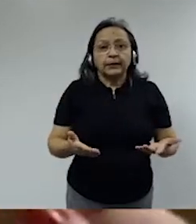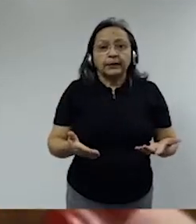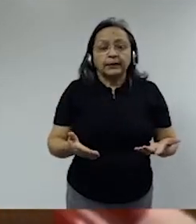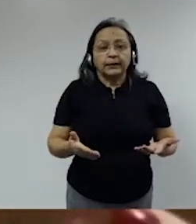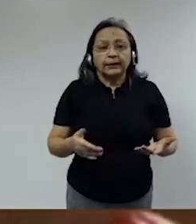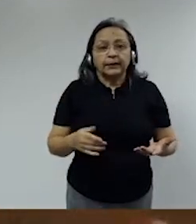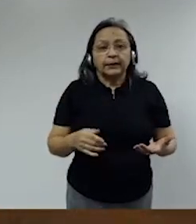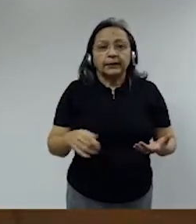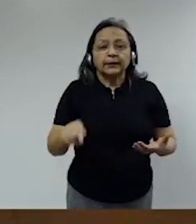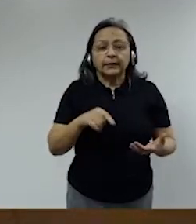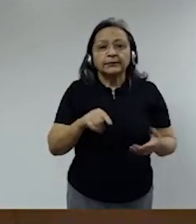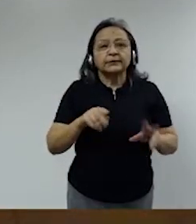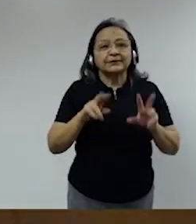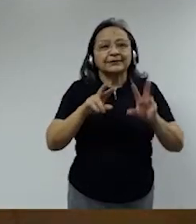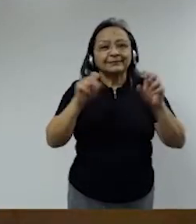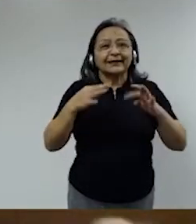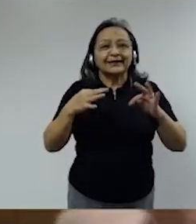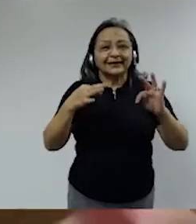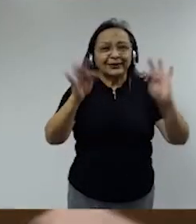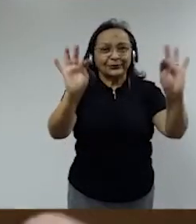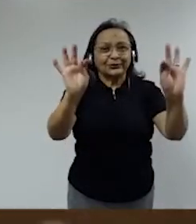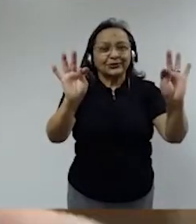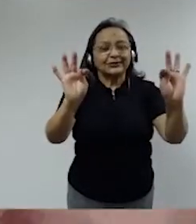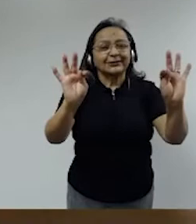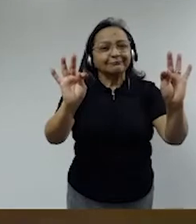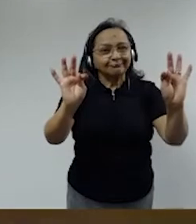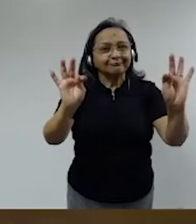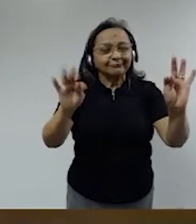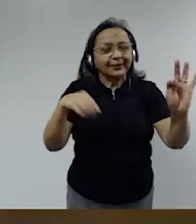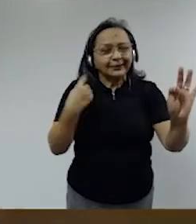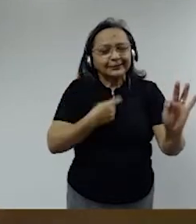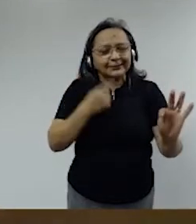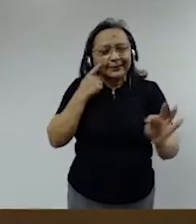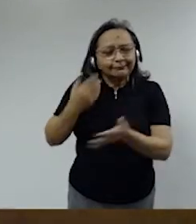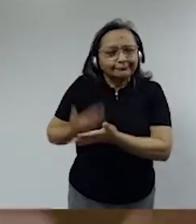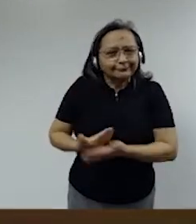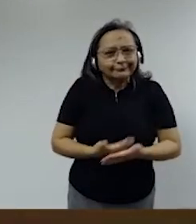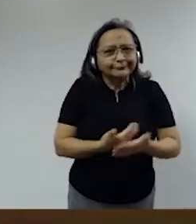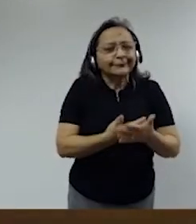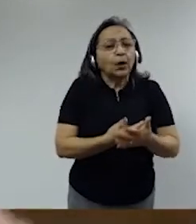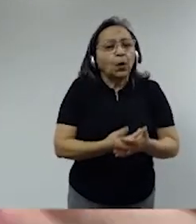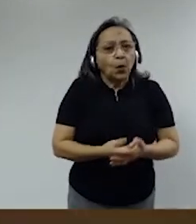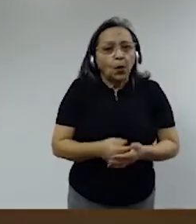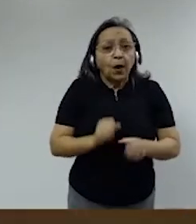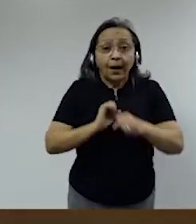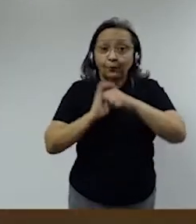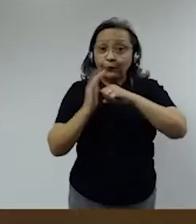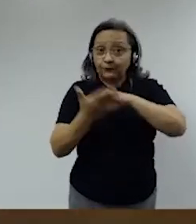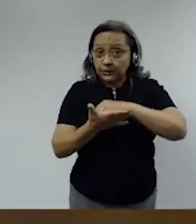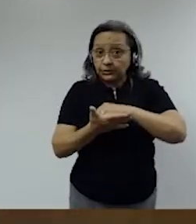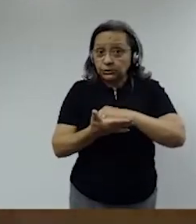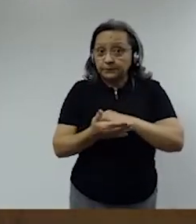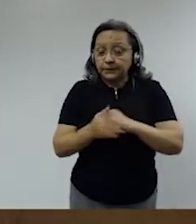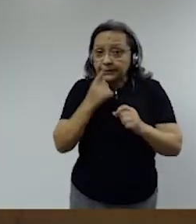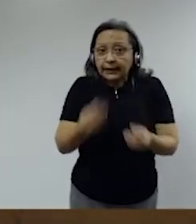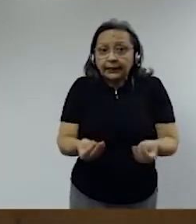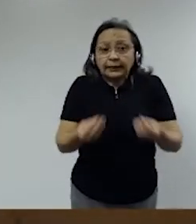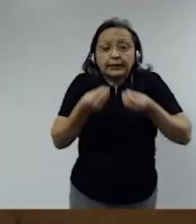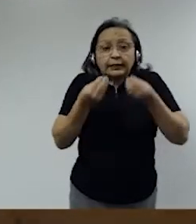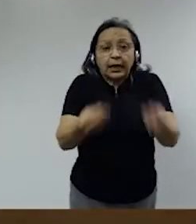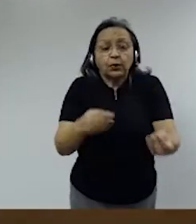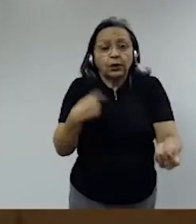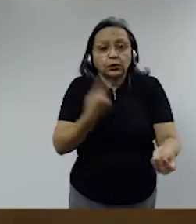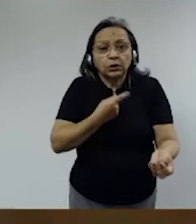em relação à tecnologia, a gente verifica que a Covid-19, né, a busca e a necessidade urgente de combate a